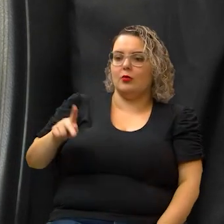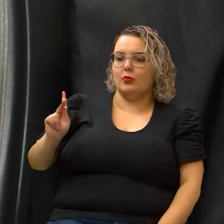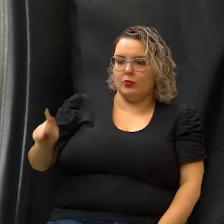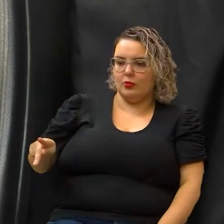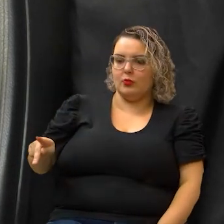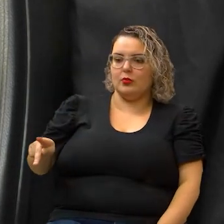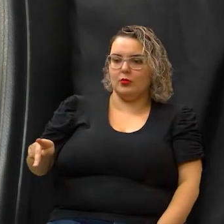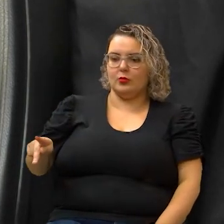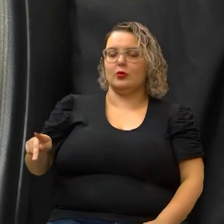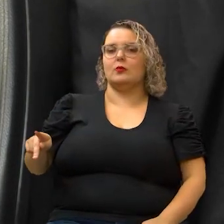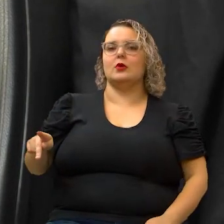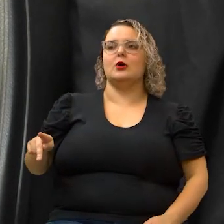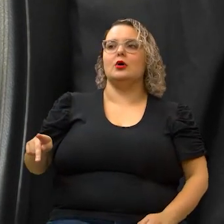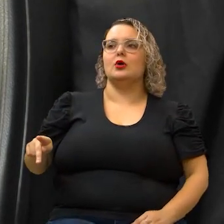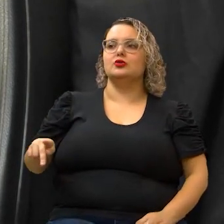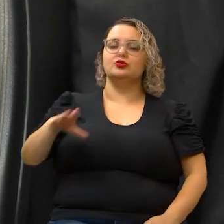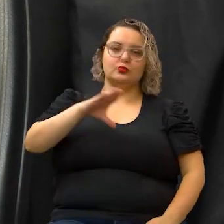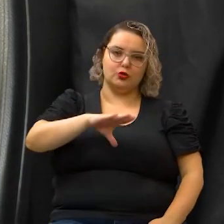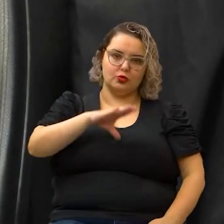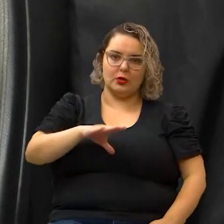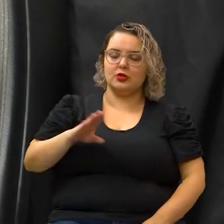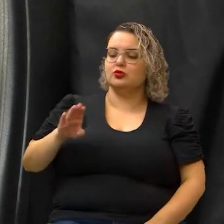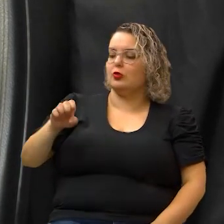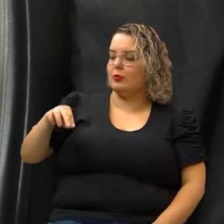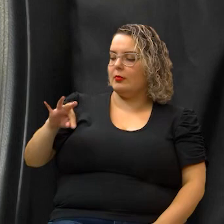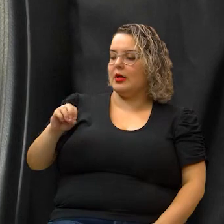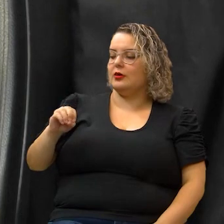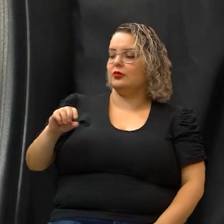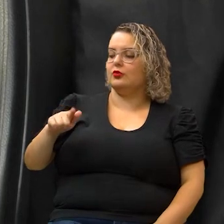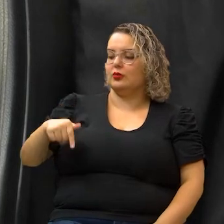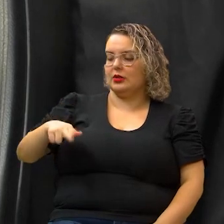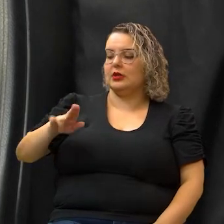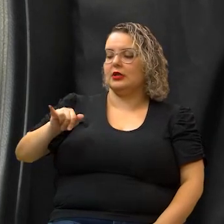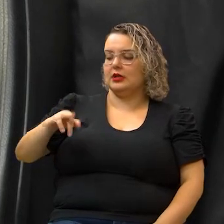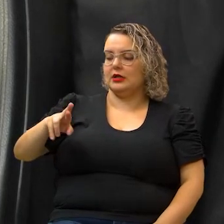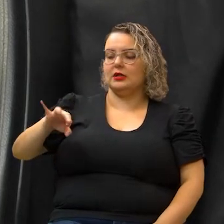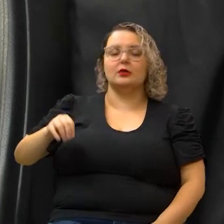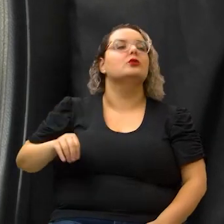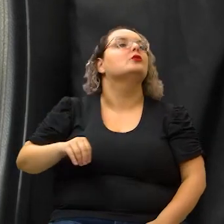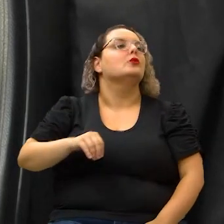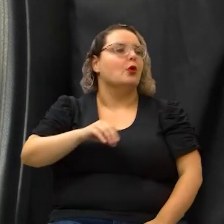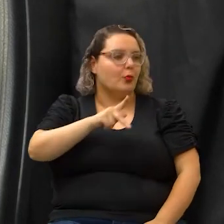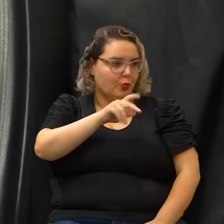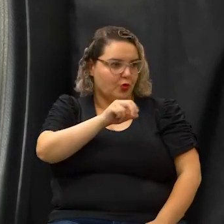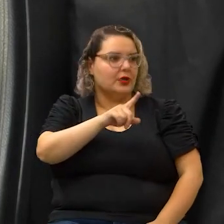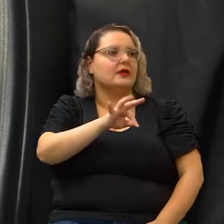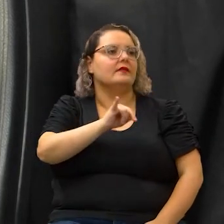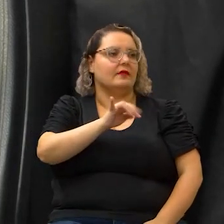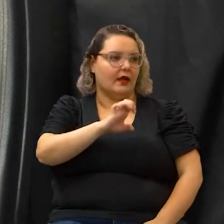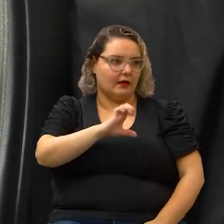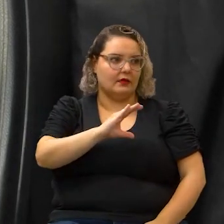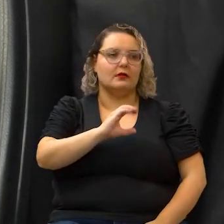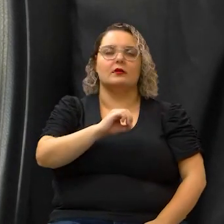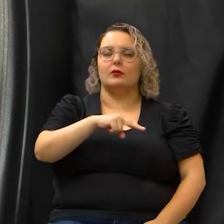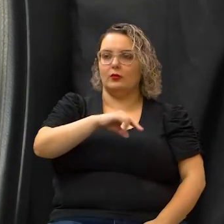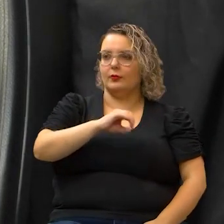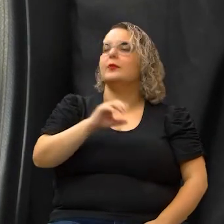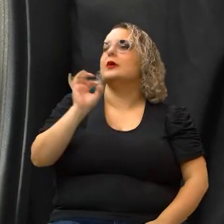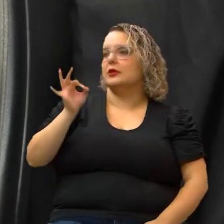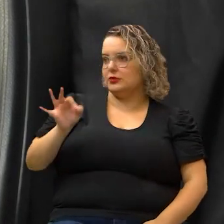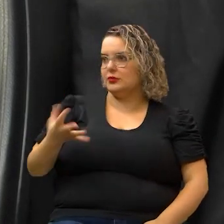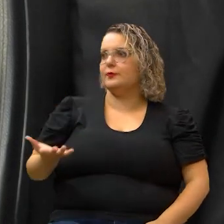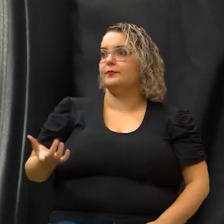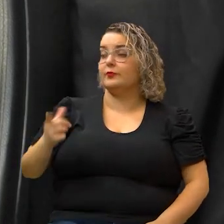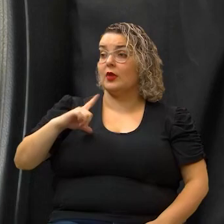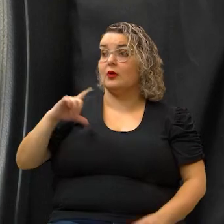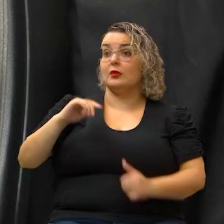do Colégio Politécnico. E nós ficamos assim, nós casamos. Como eu era vereador em Jundiaí, que eu